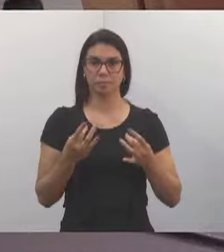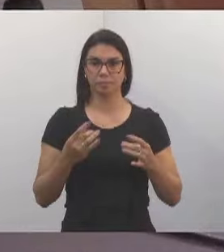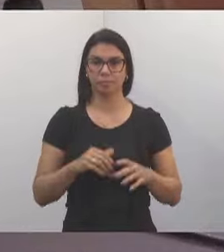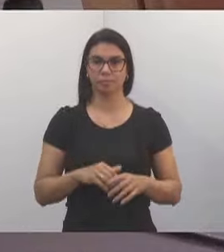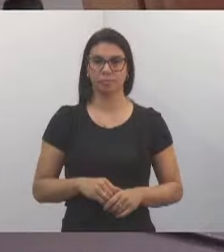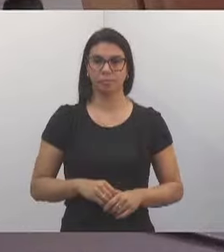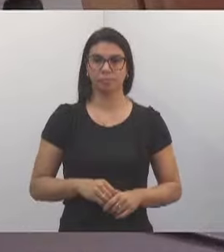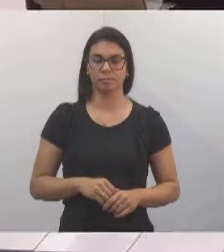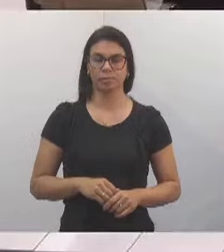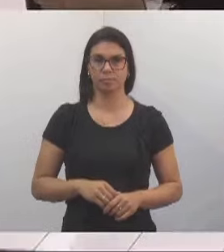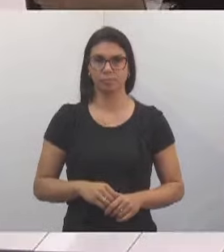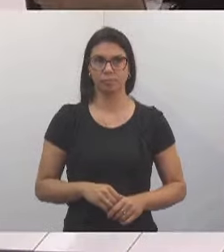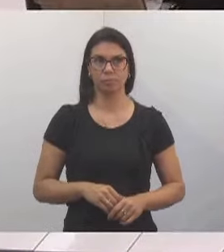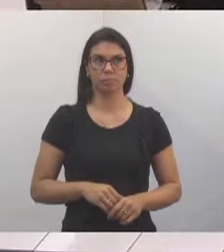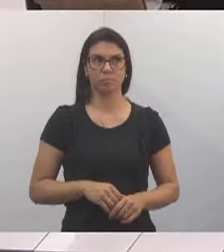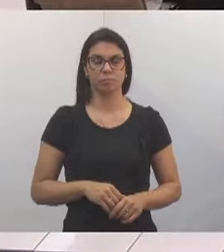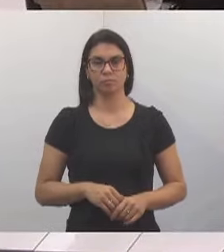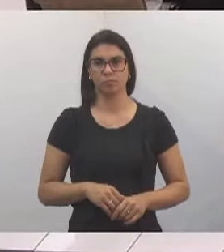Paraíba.